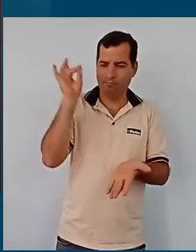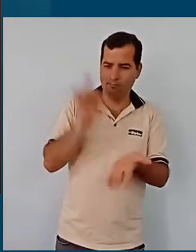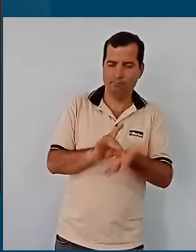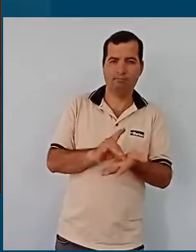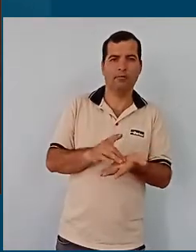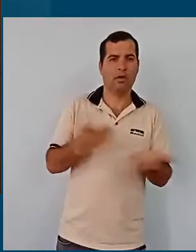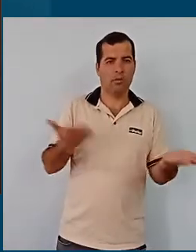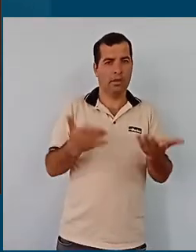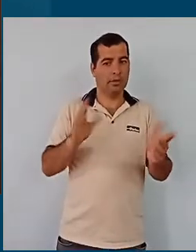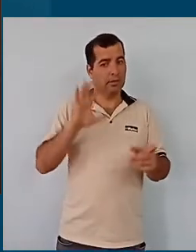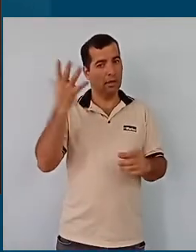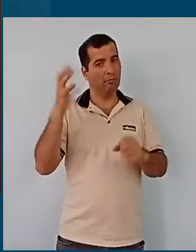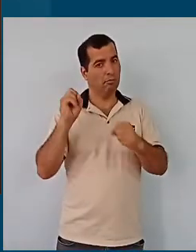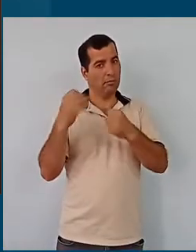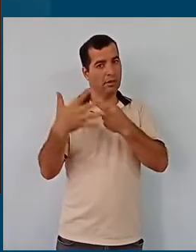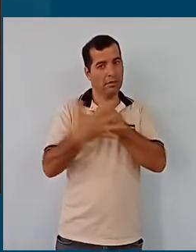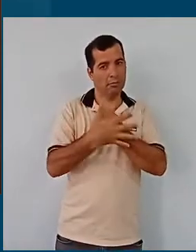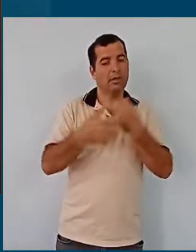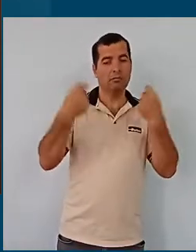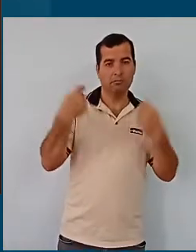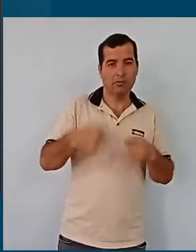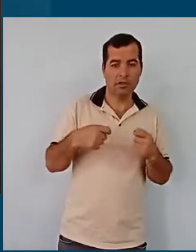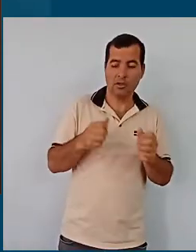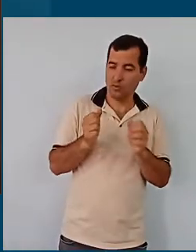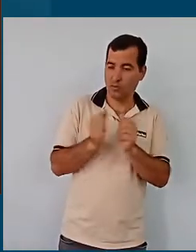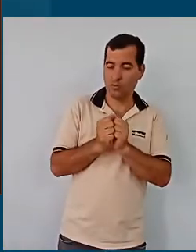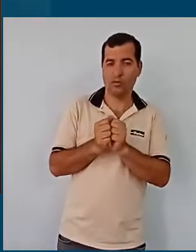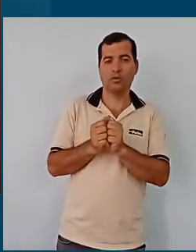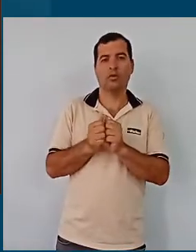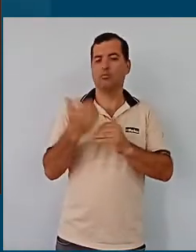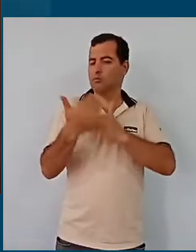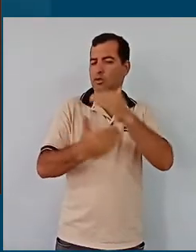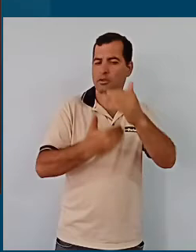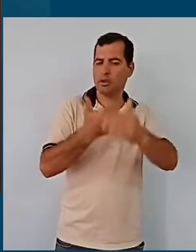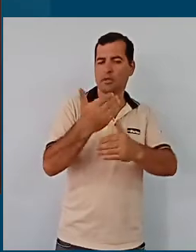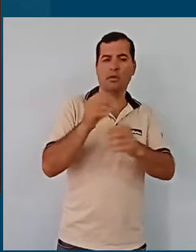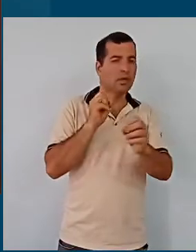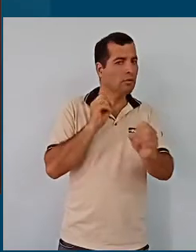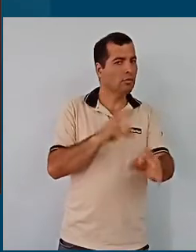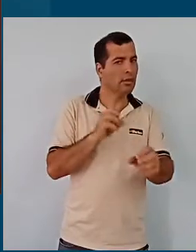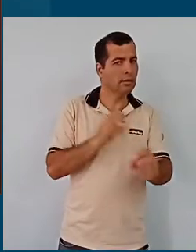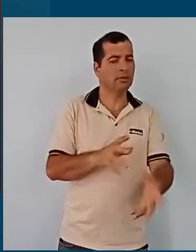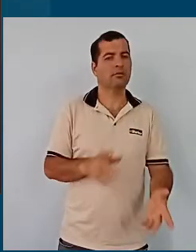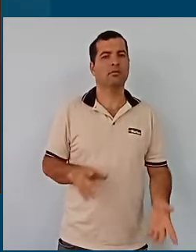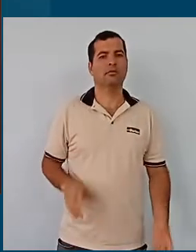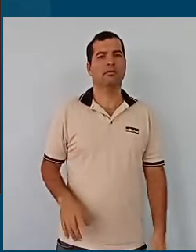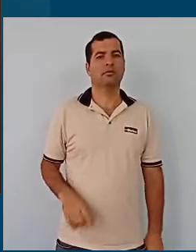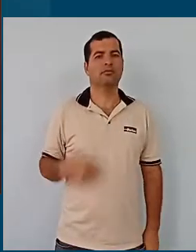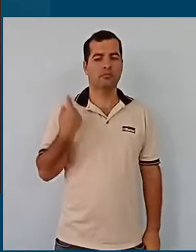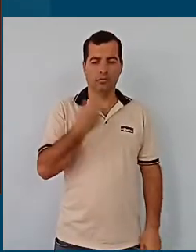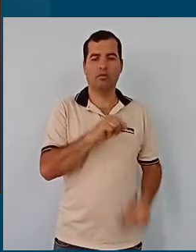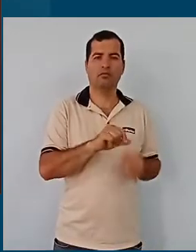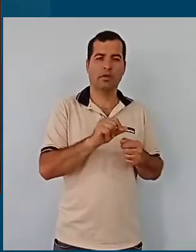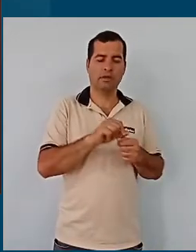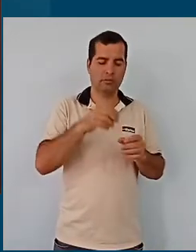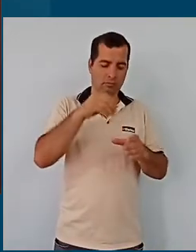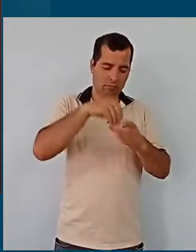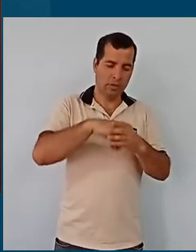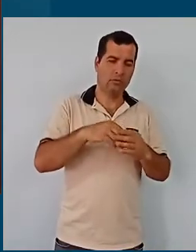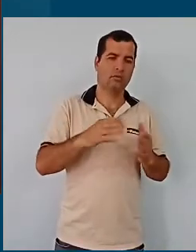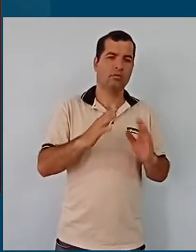pandemia, precisa permear os processos de educação que a gente realiza na escola,